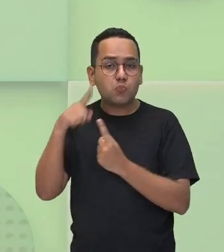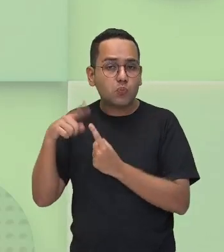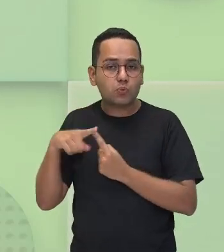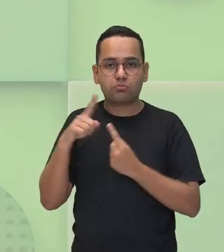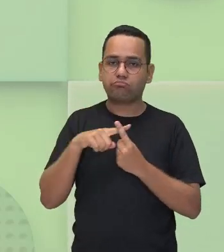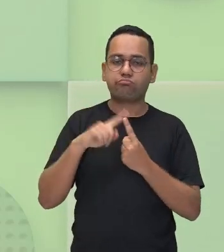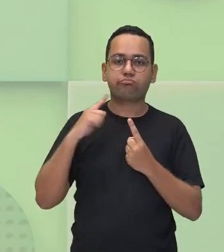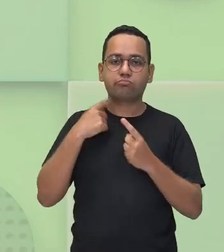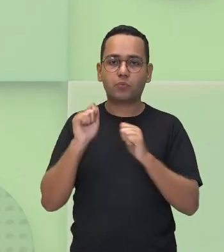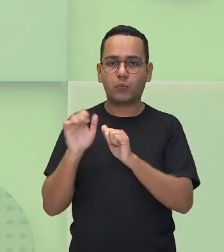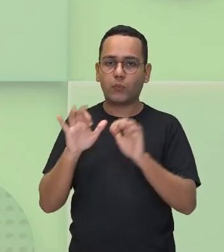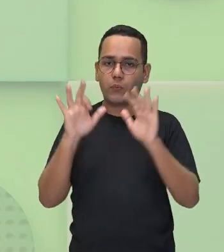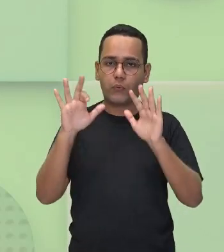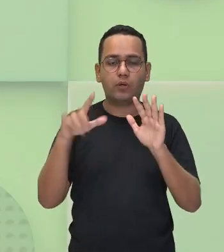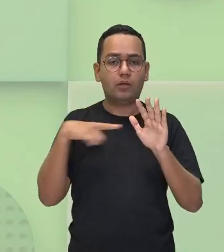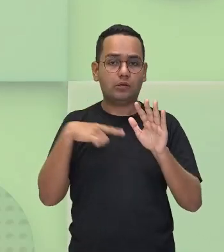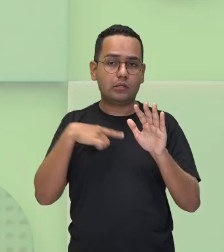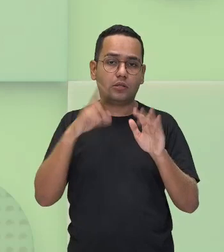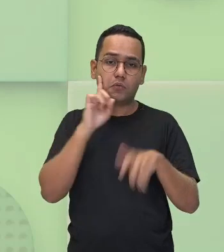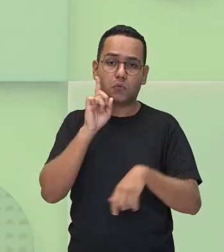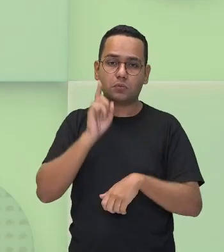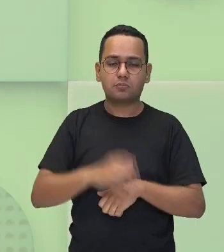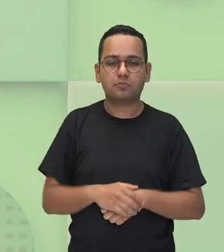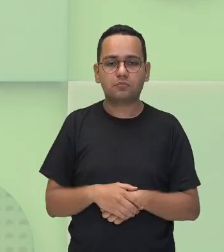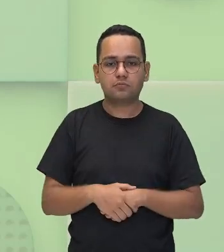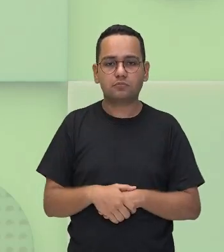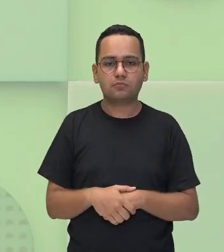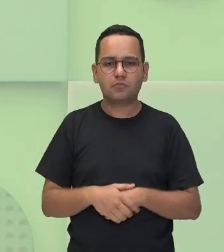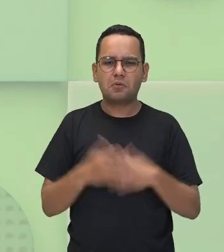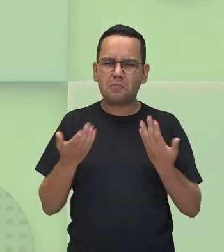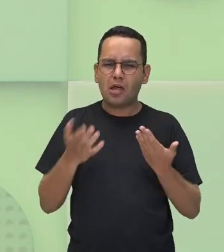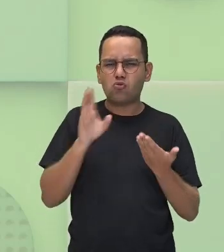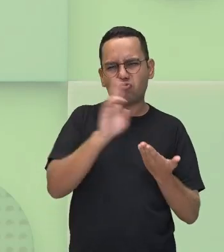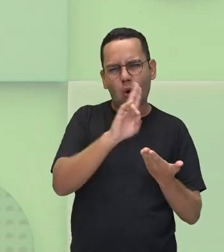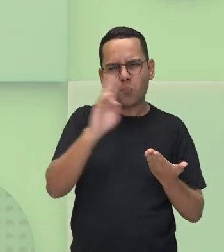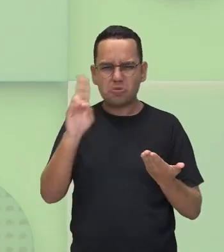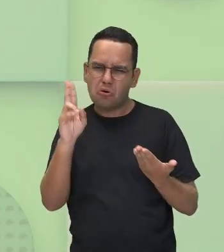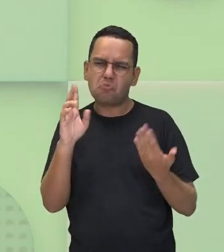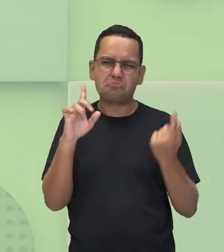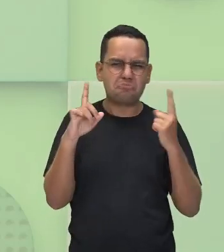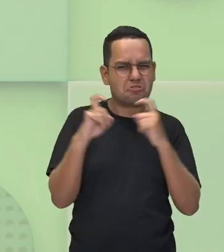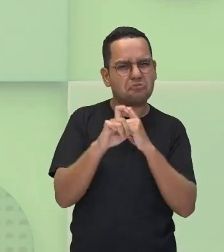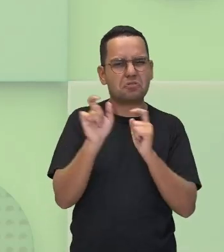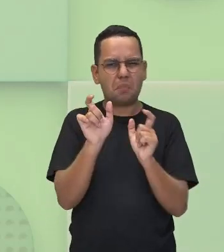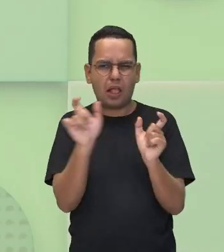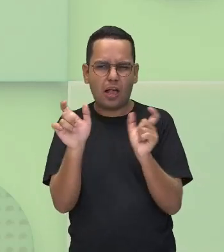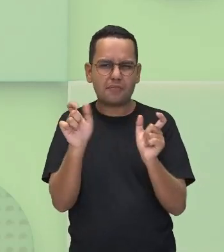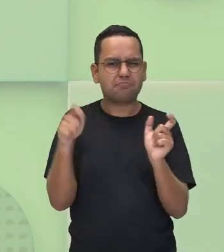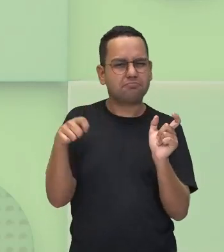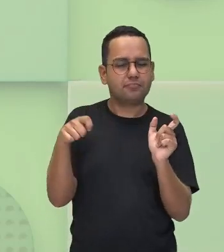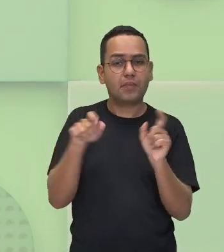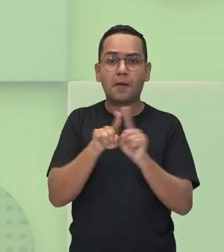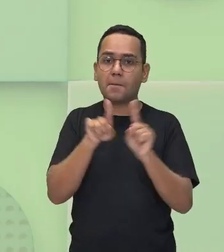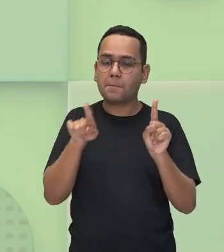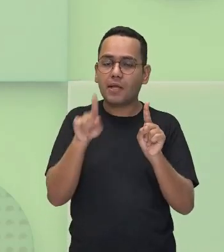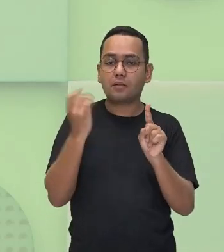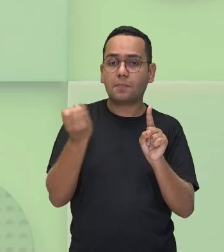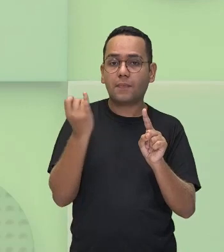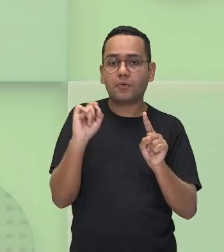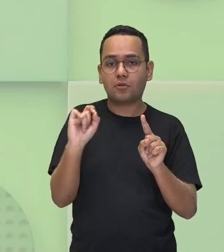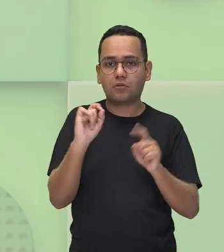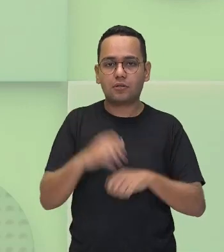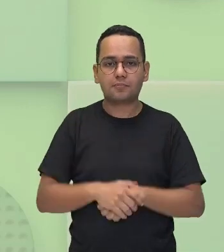estão presentes no nosso dia a dia. São nomes difíceis que nós estamos percebendo, né? Mas é importante